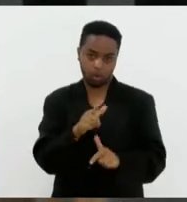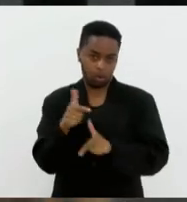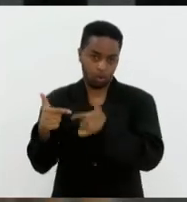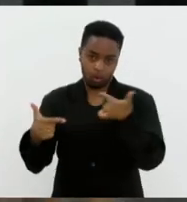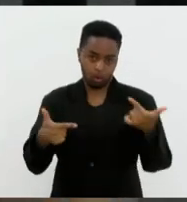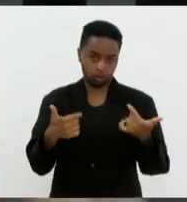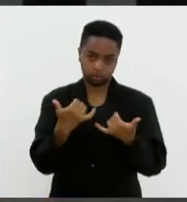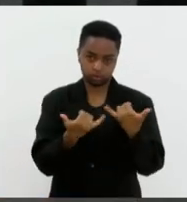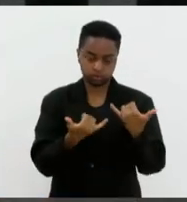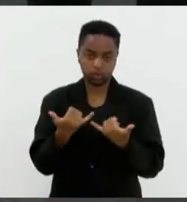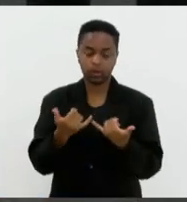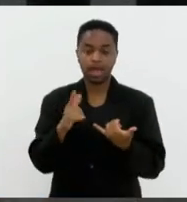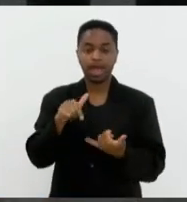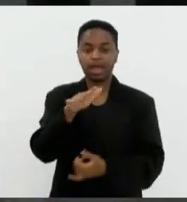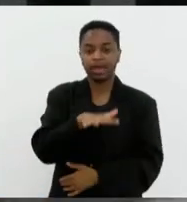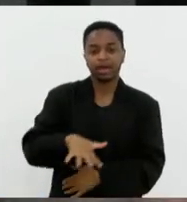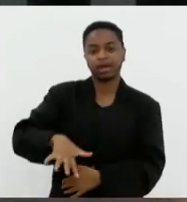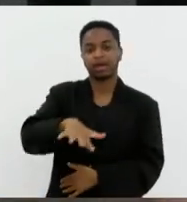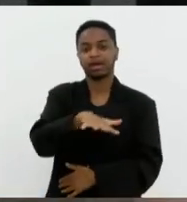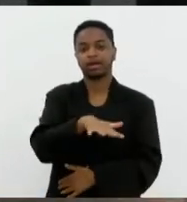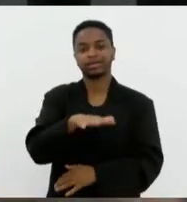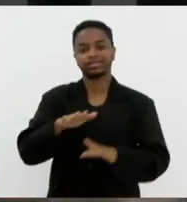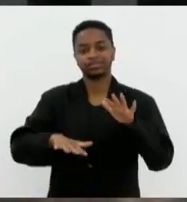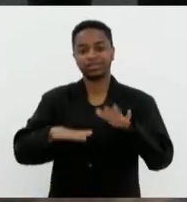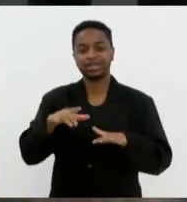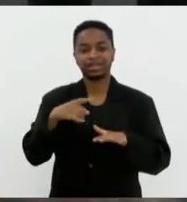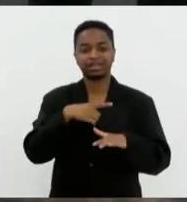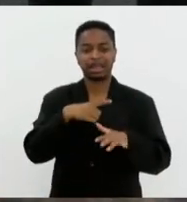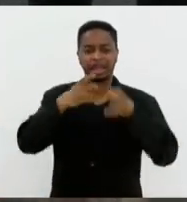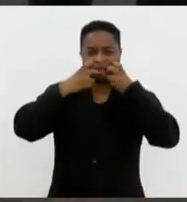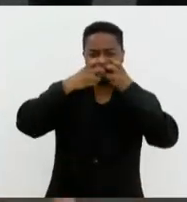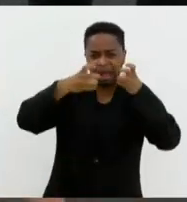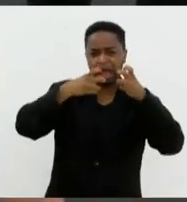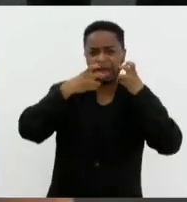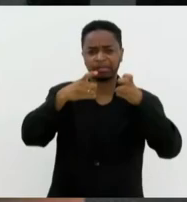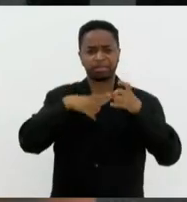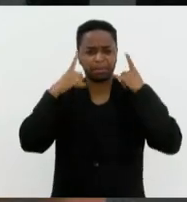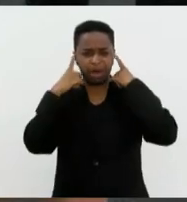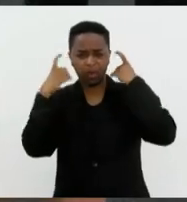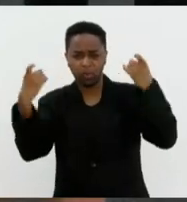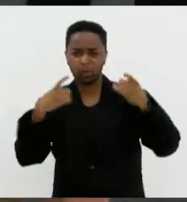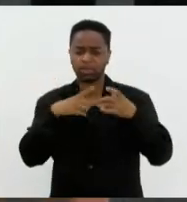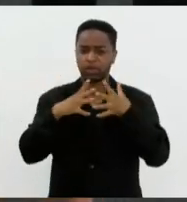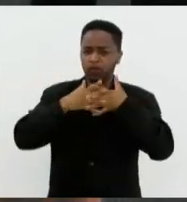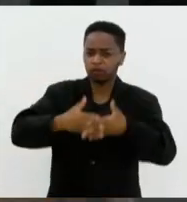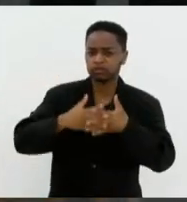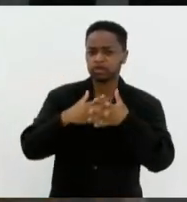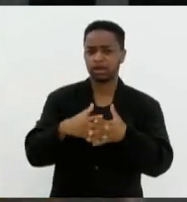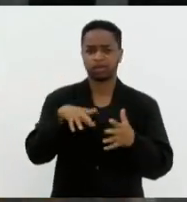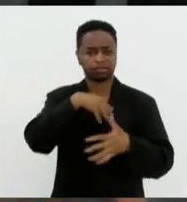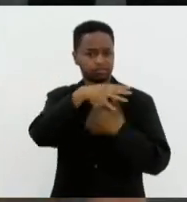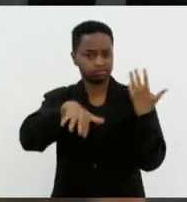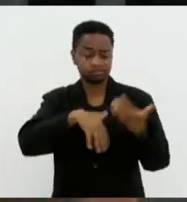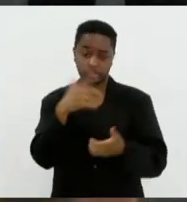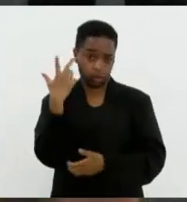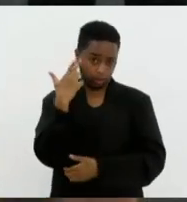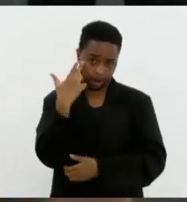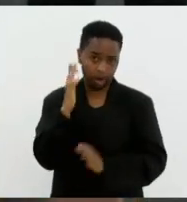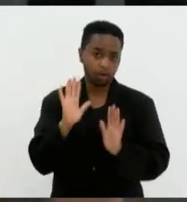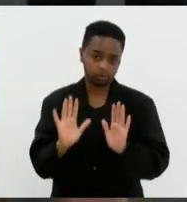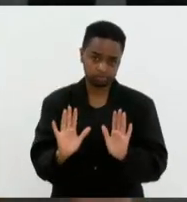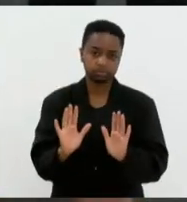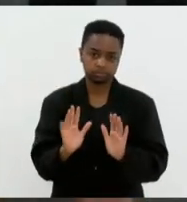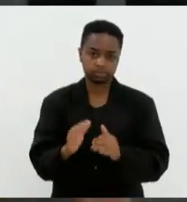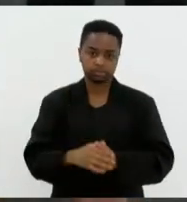jogos, é um ambiente que às vezes tem tensão, tem confusão, tem barulho, é normal o calor